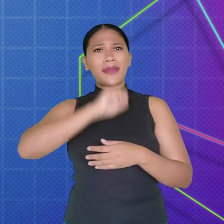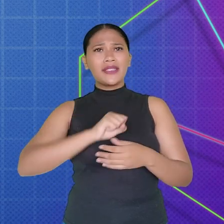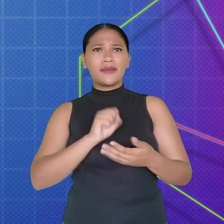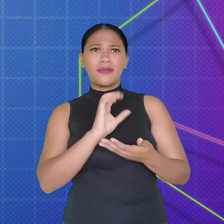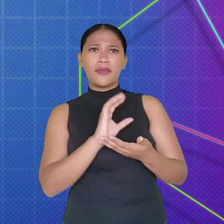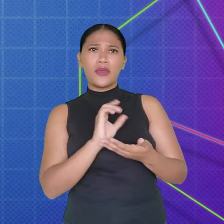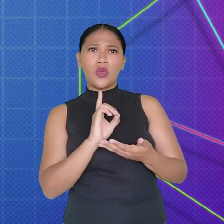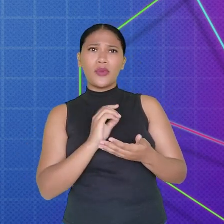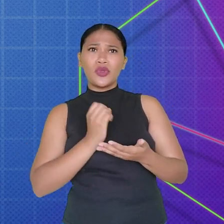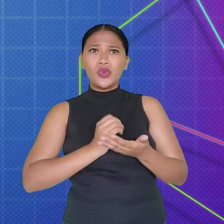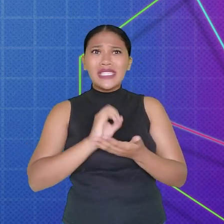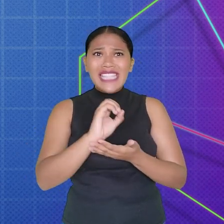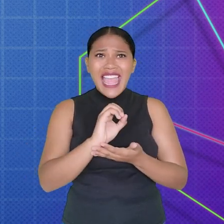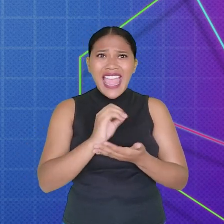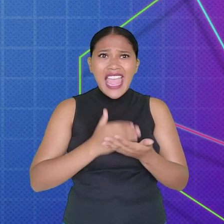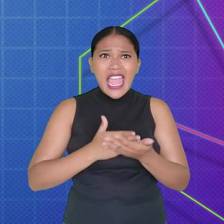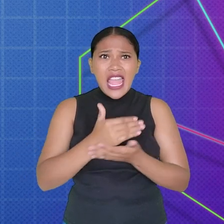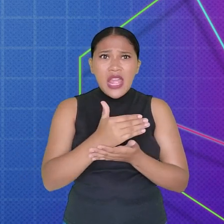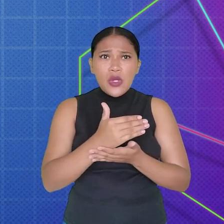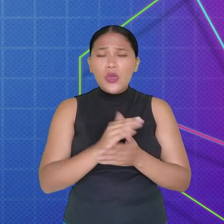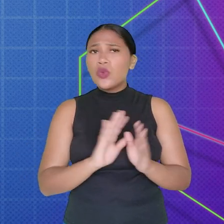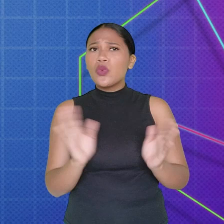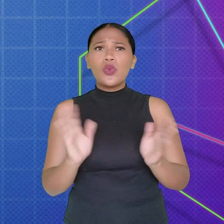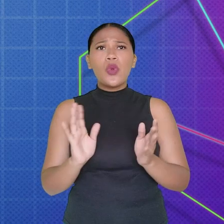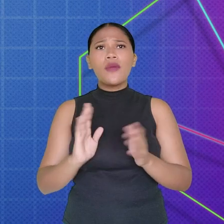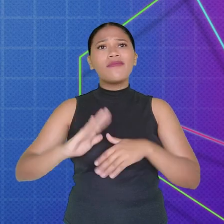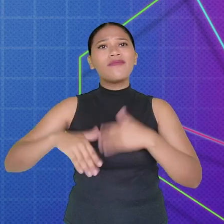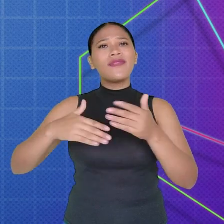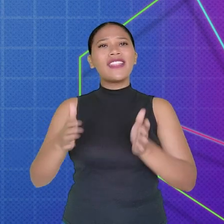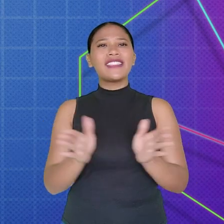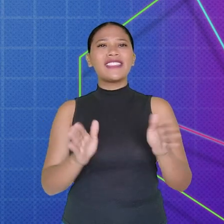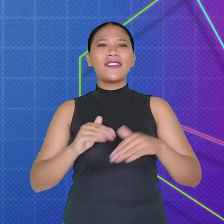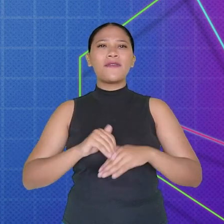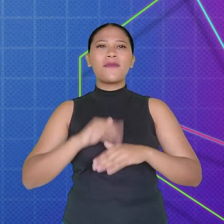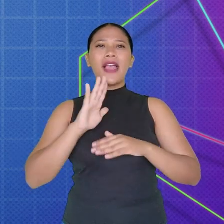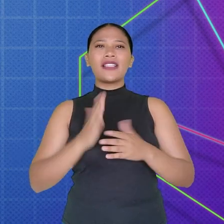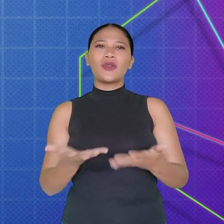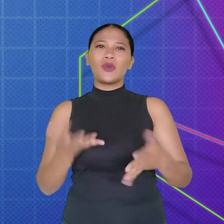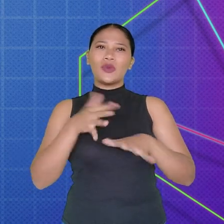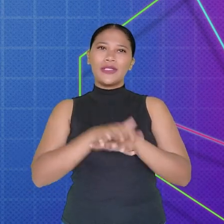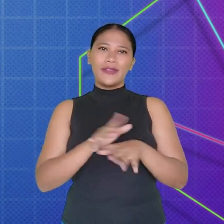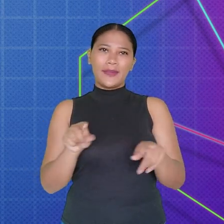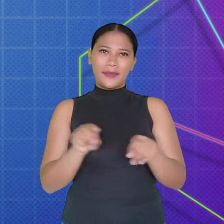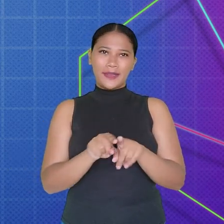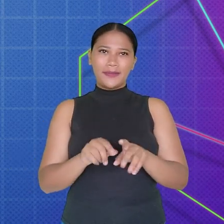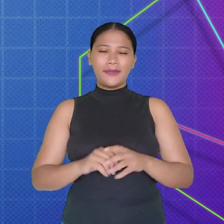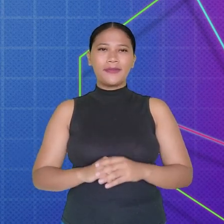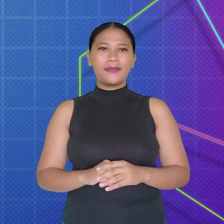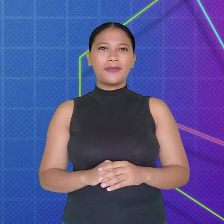aprender a escrever código do zero, tornando o desenvolvimento mais acessível e inclusivo.